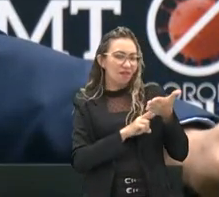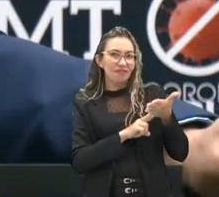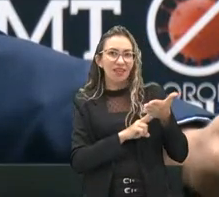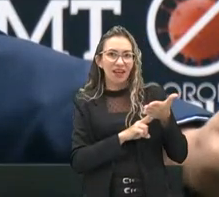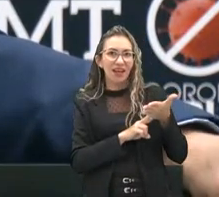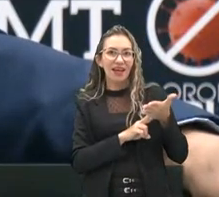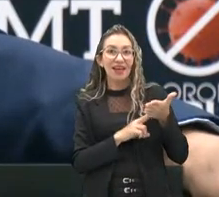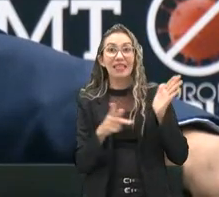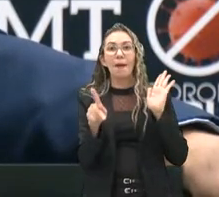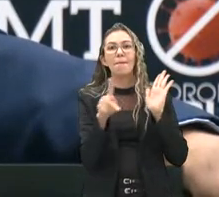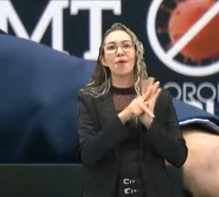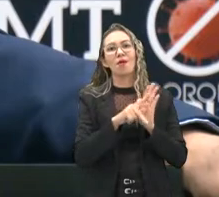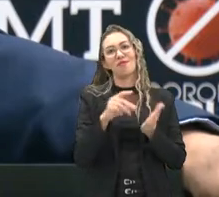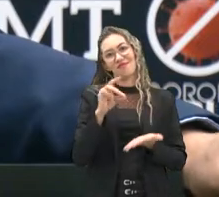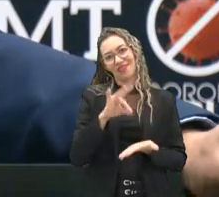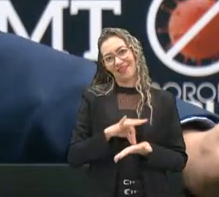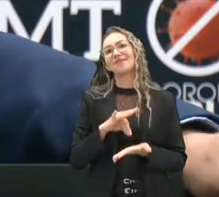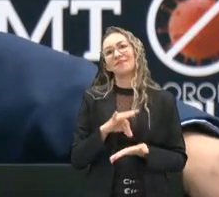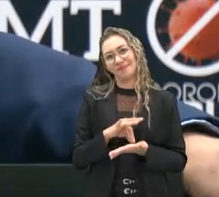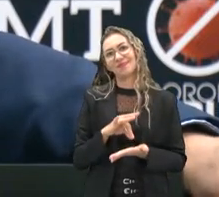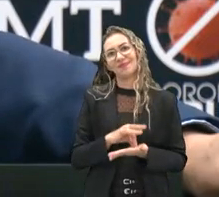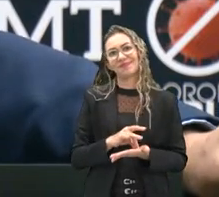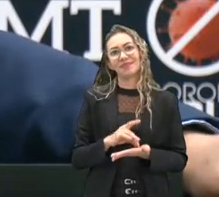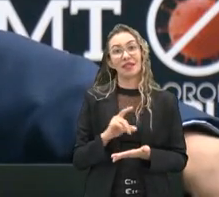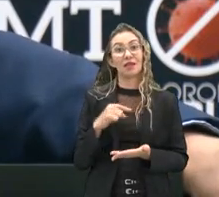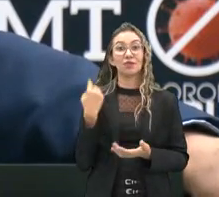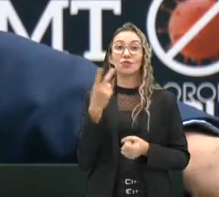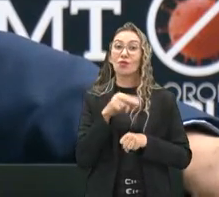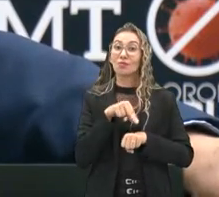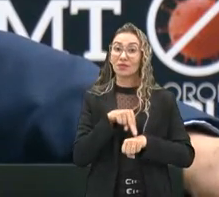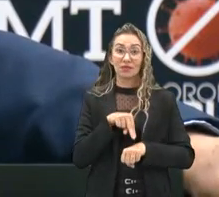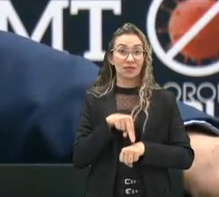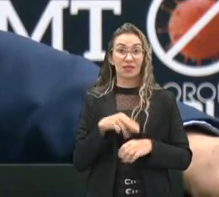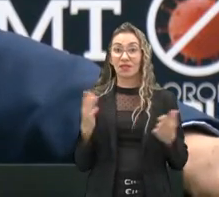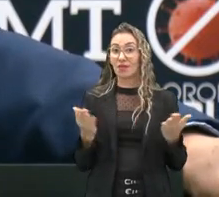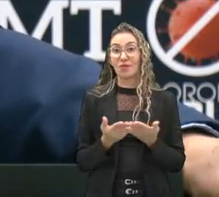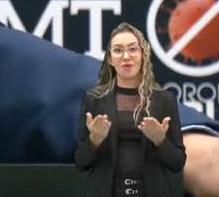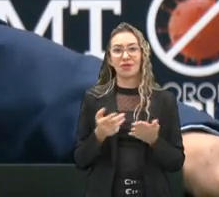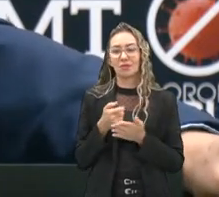Não estamos aqui para convencer convictos.